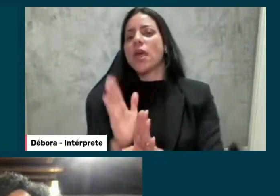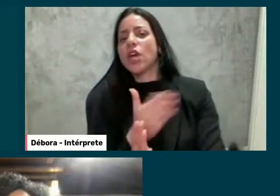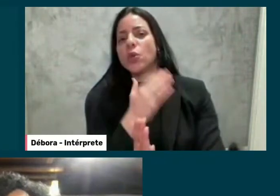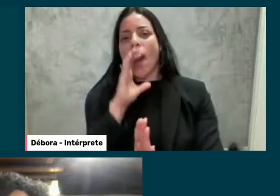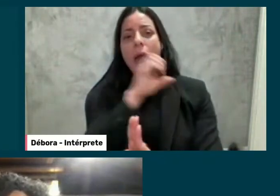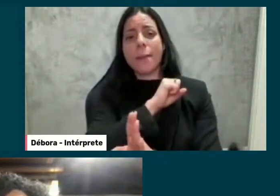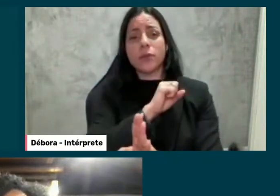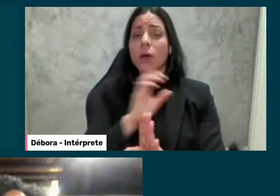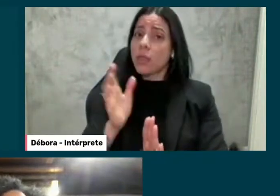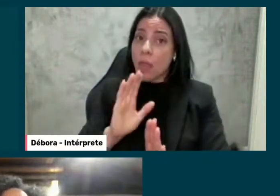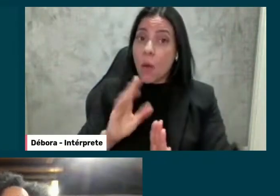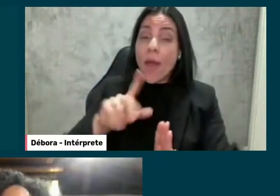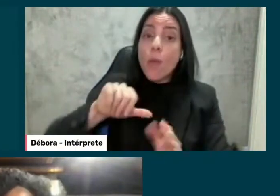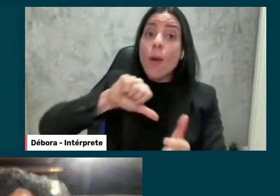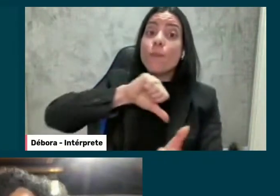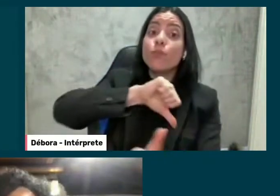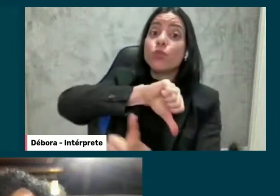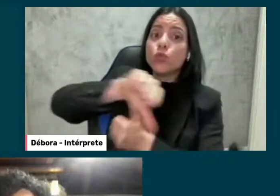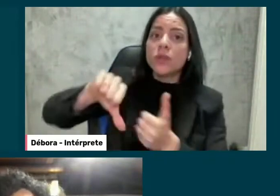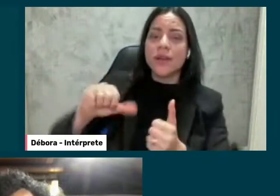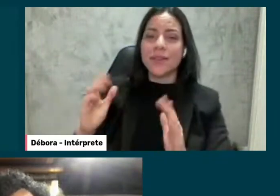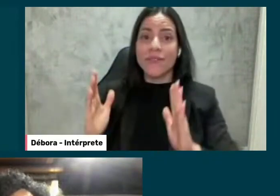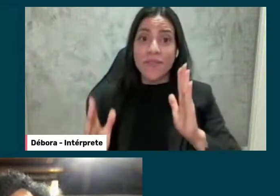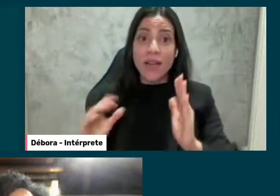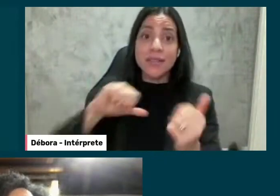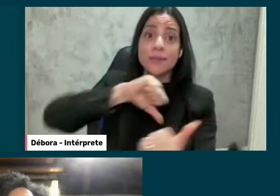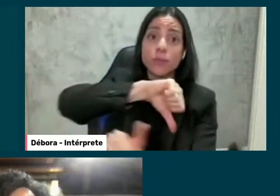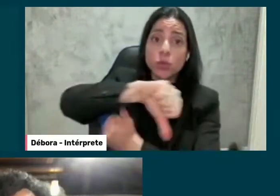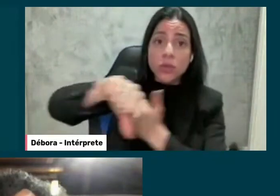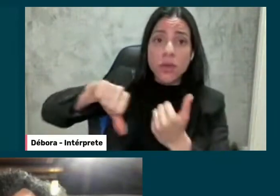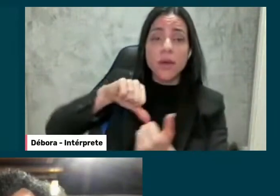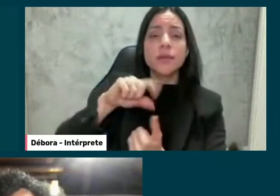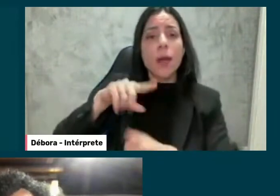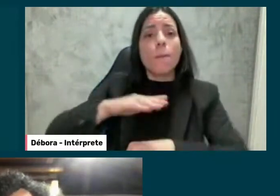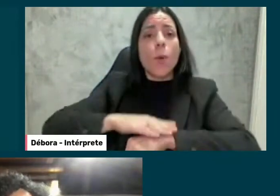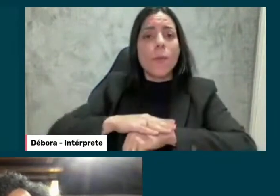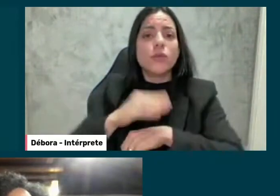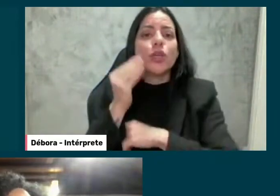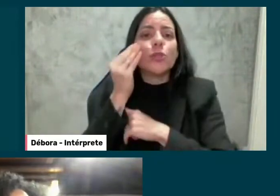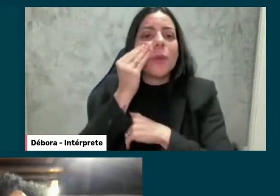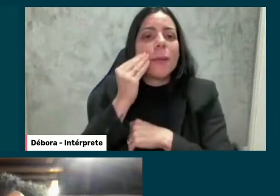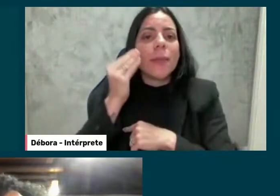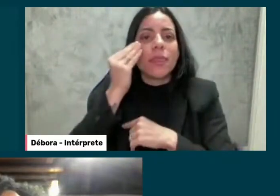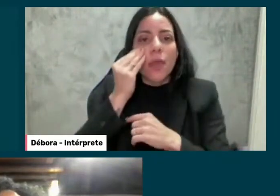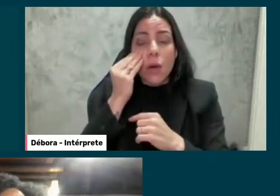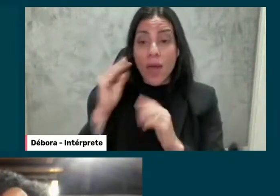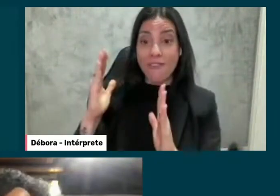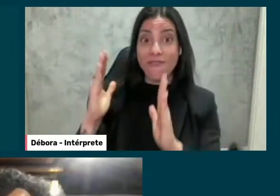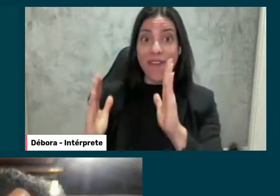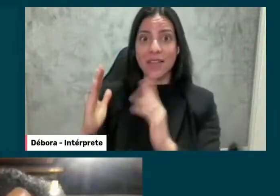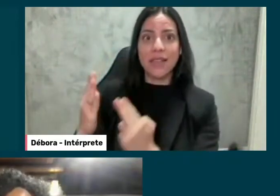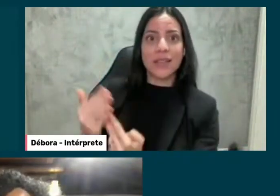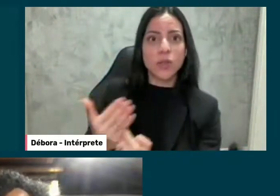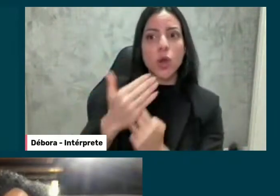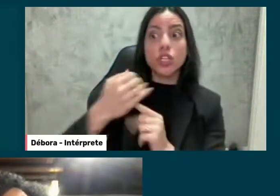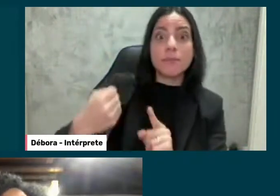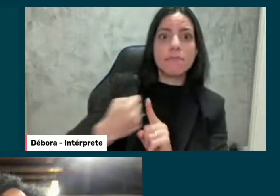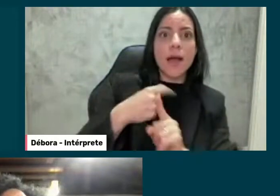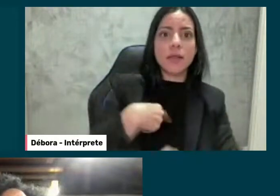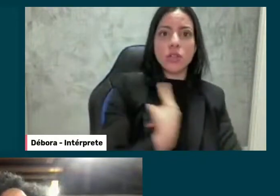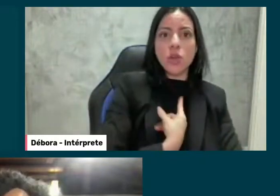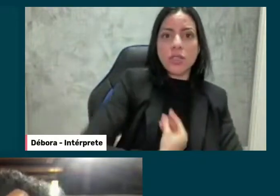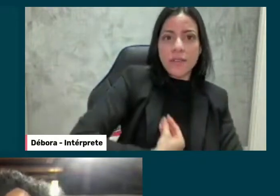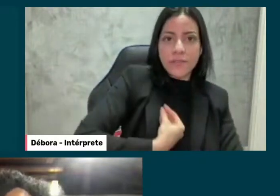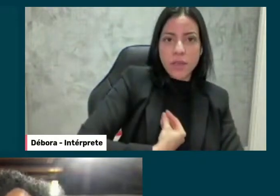está experimentando por causa de um avanço tecnológico, está afetando a nossa vida, não só nós tecnologistas, mas de toda a